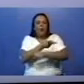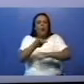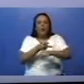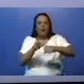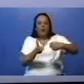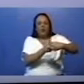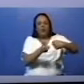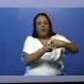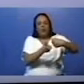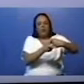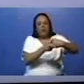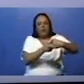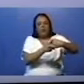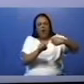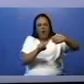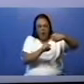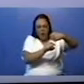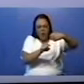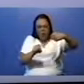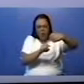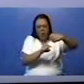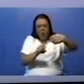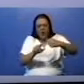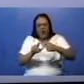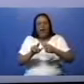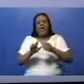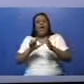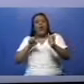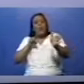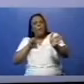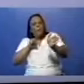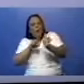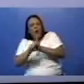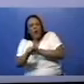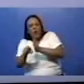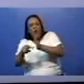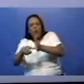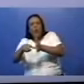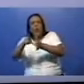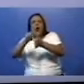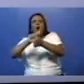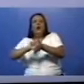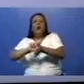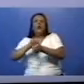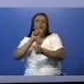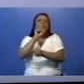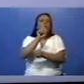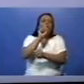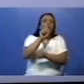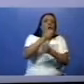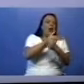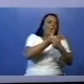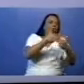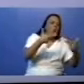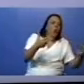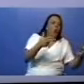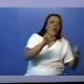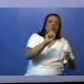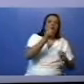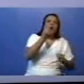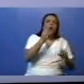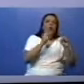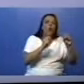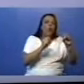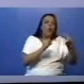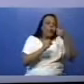E aí, eu pergunto antes do verbo, o que, se for coisa, ou quem, se for pessoa.